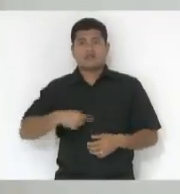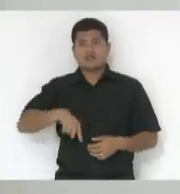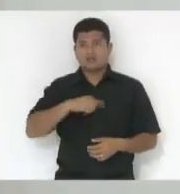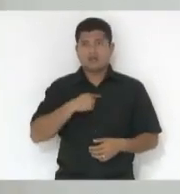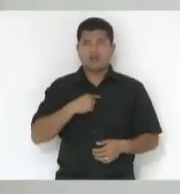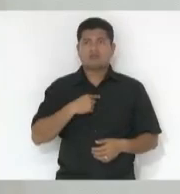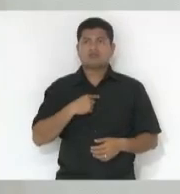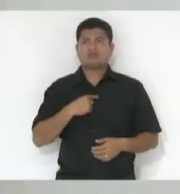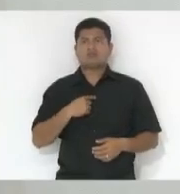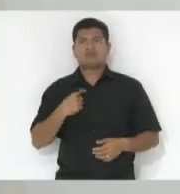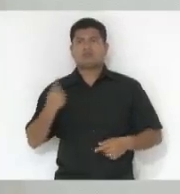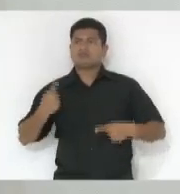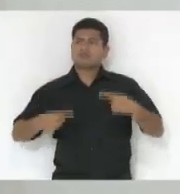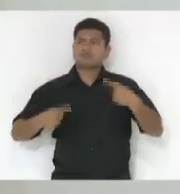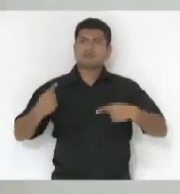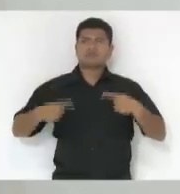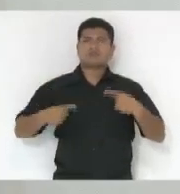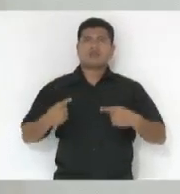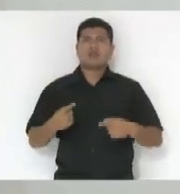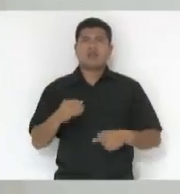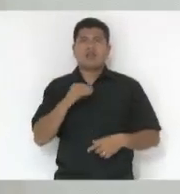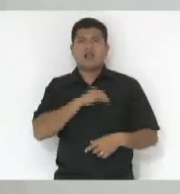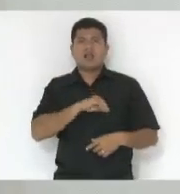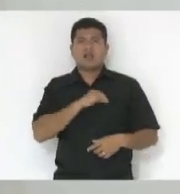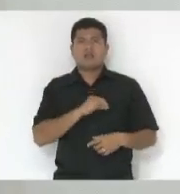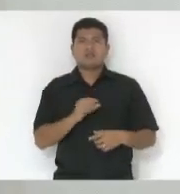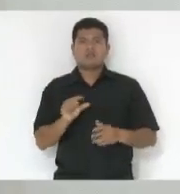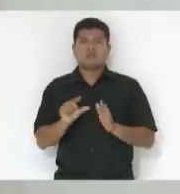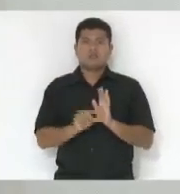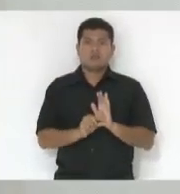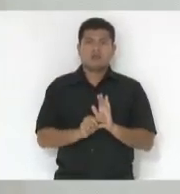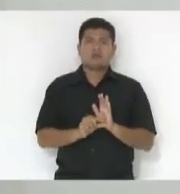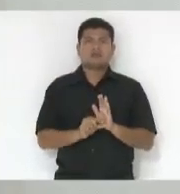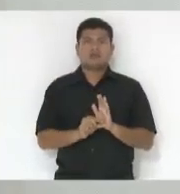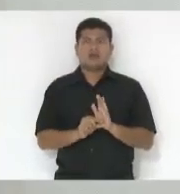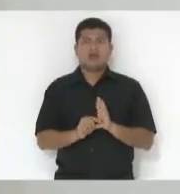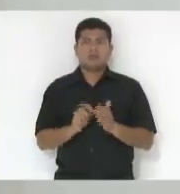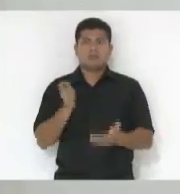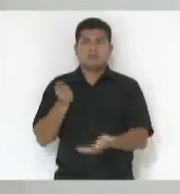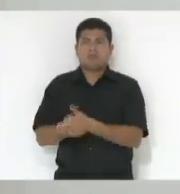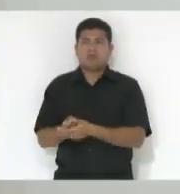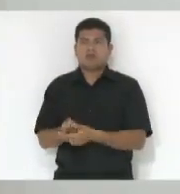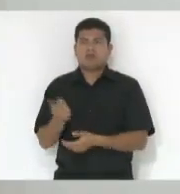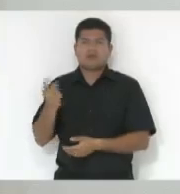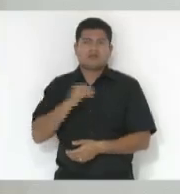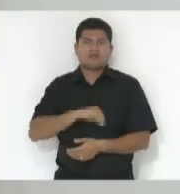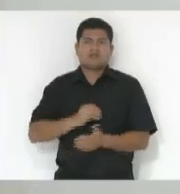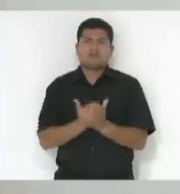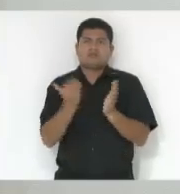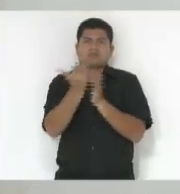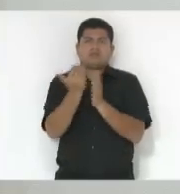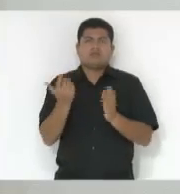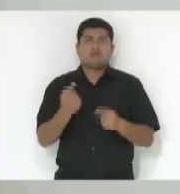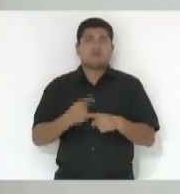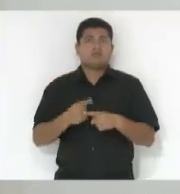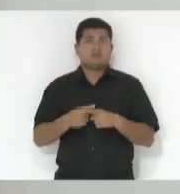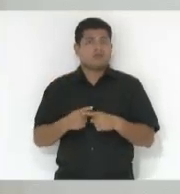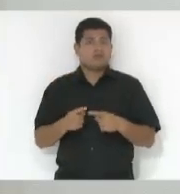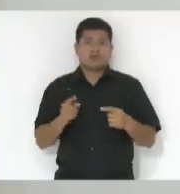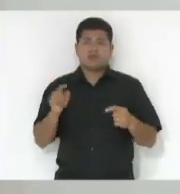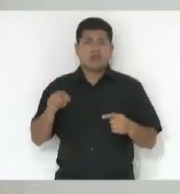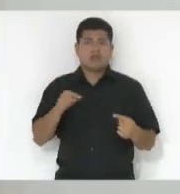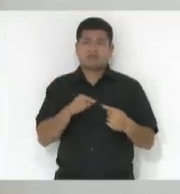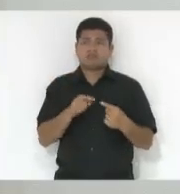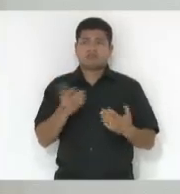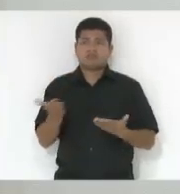onerar mais quem ganha menos para pagar para quem ganha mais, porque é disso que se trata, e essa discussão